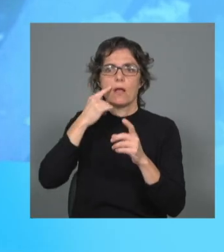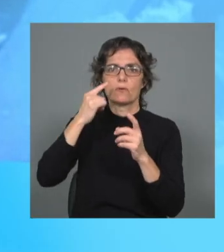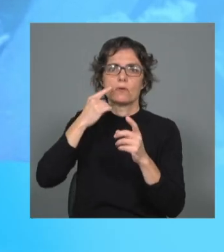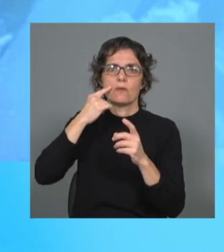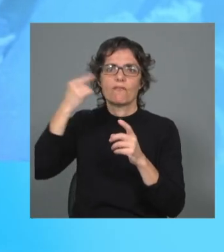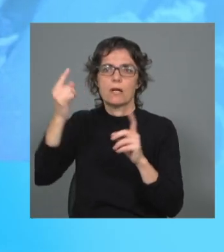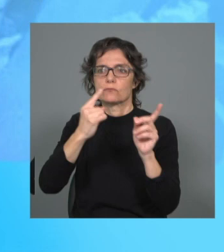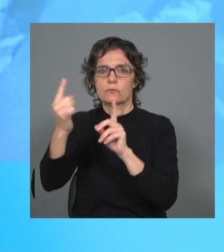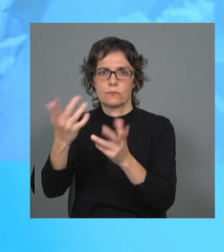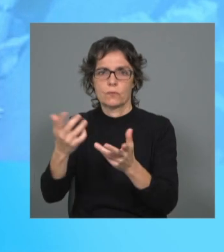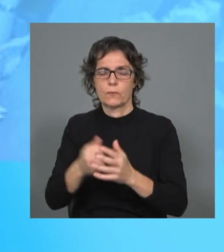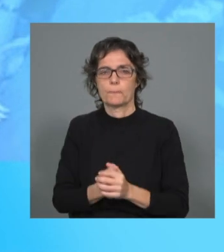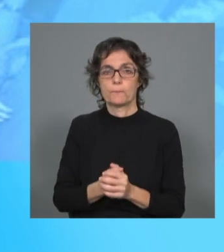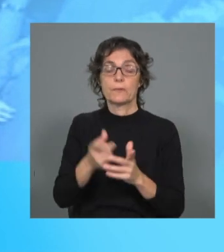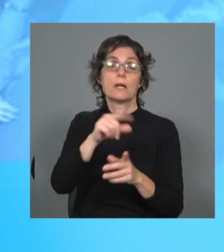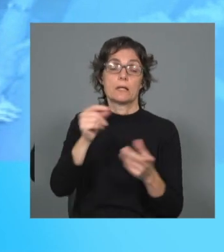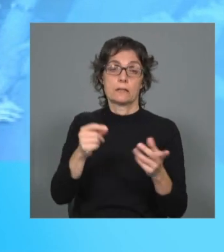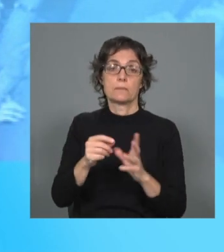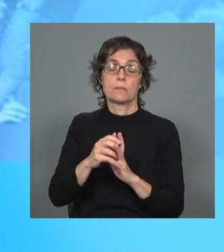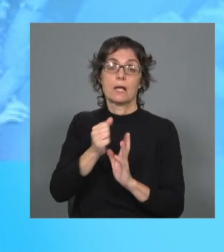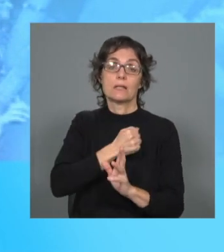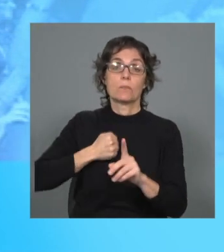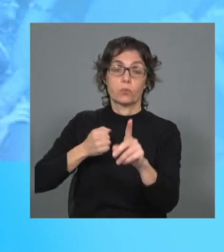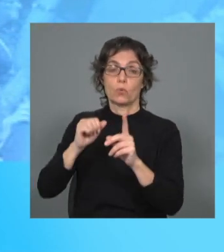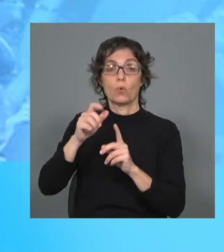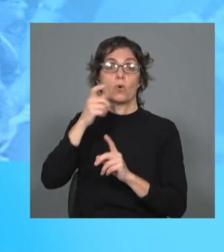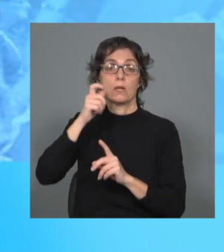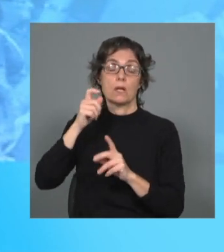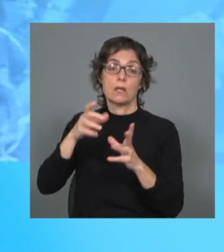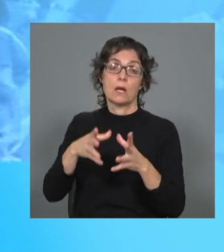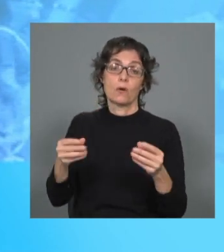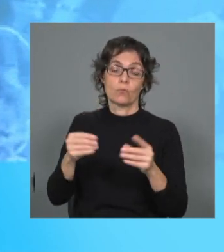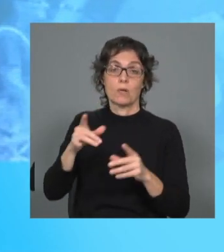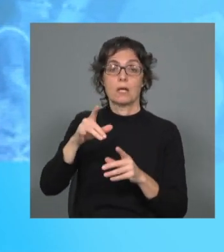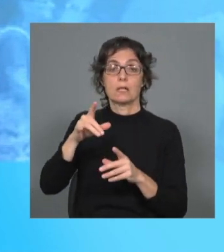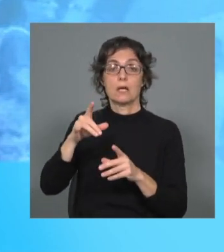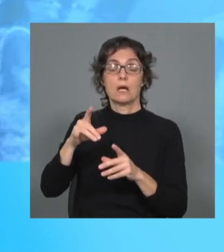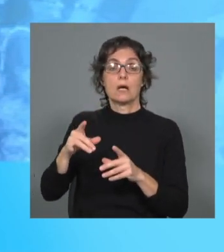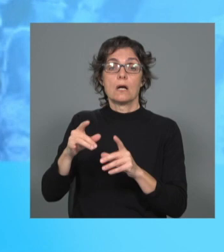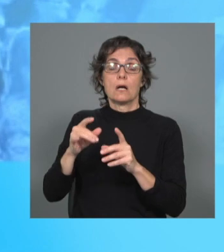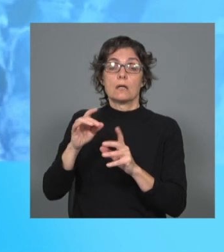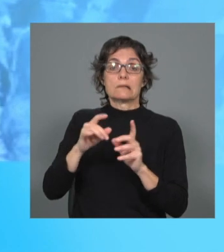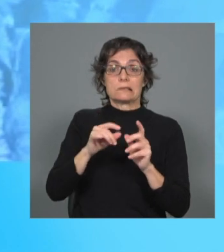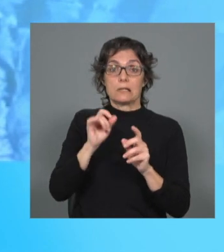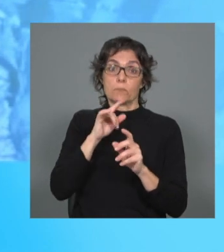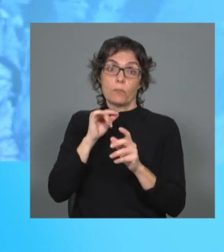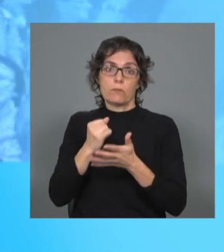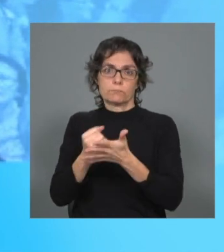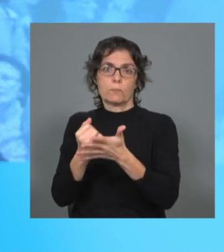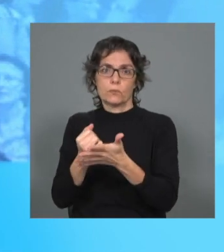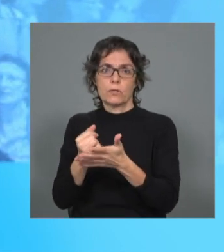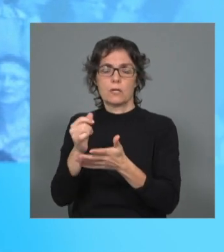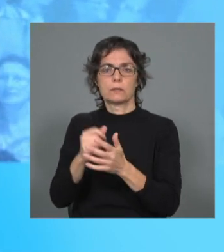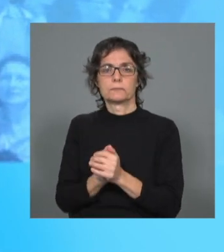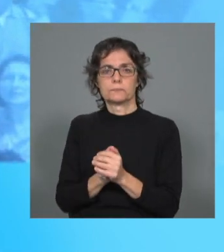Caritas na Ucrânia, na Polónia, na Roménia, nos países próximos, pode ser aí uma ótima ajuda para que os bens cheguem a